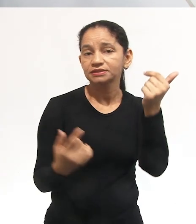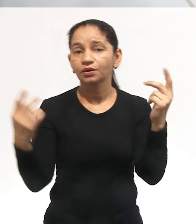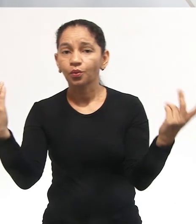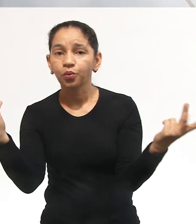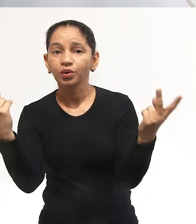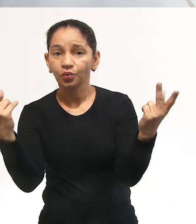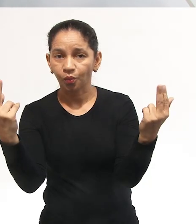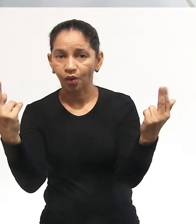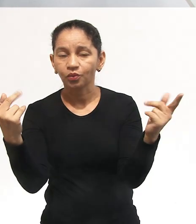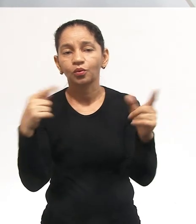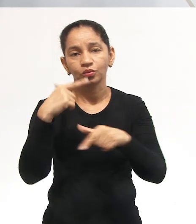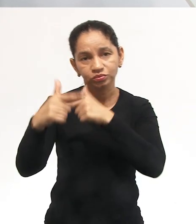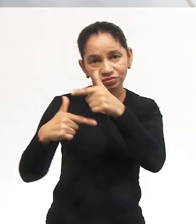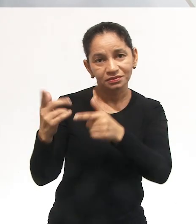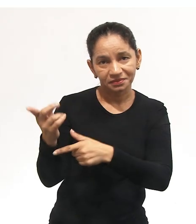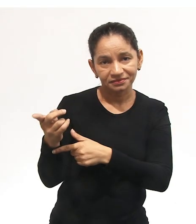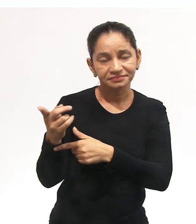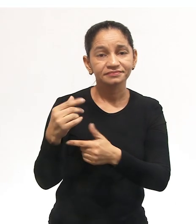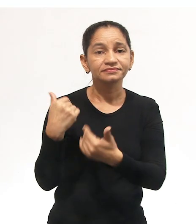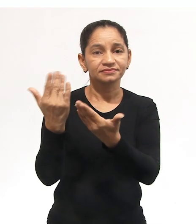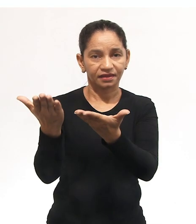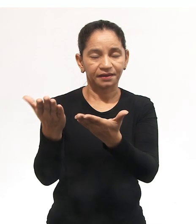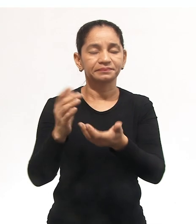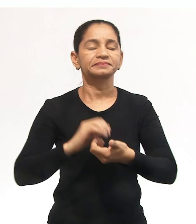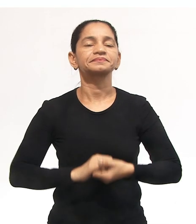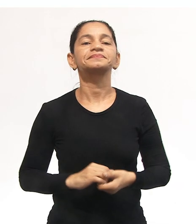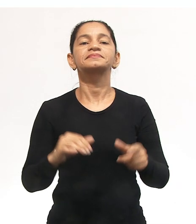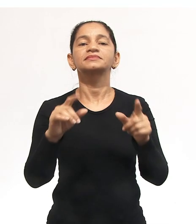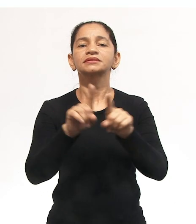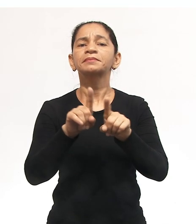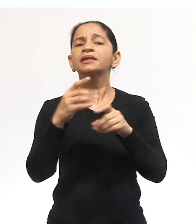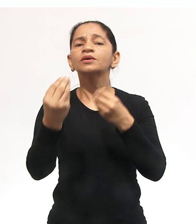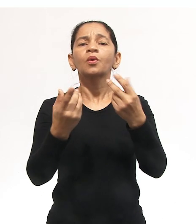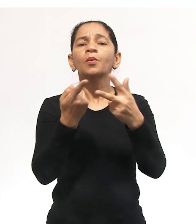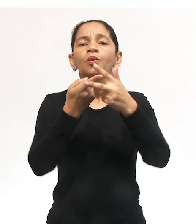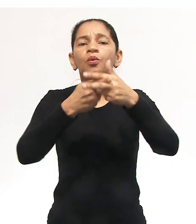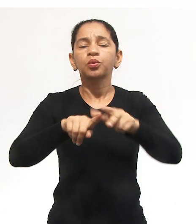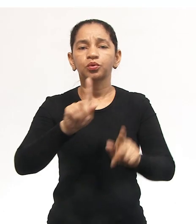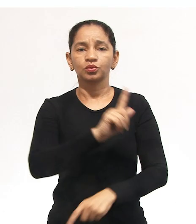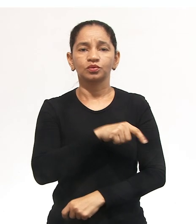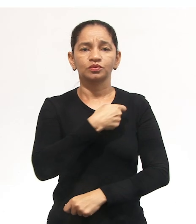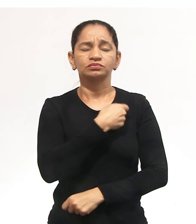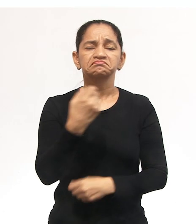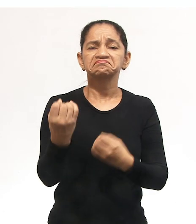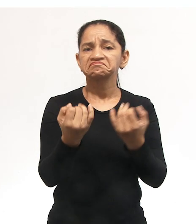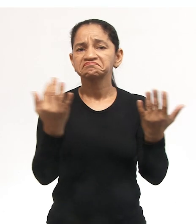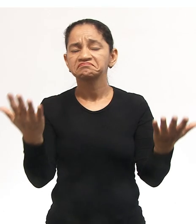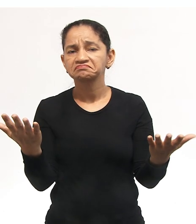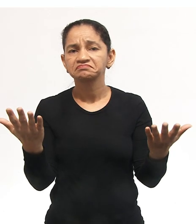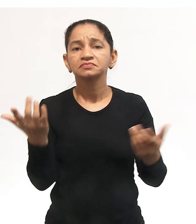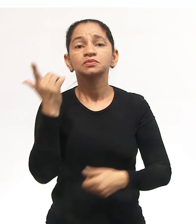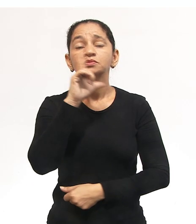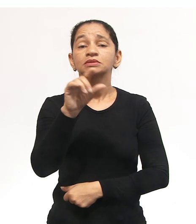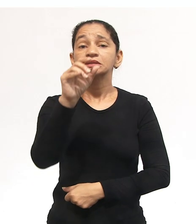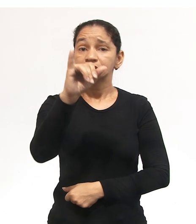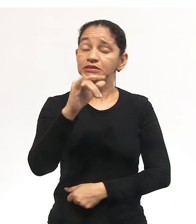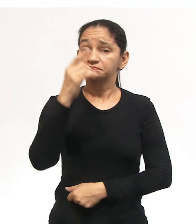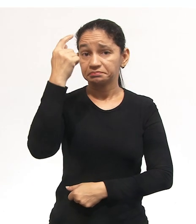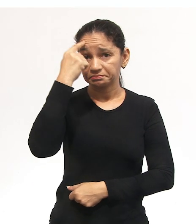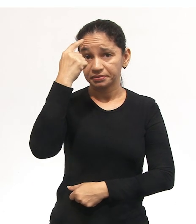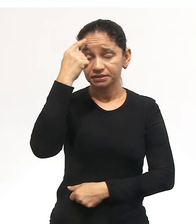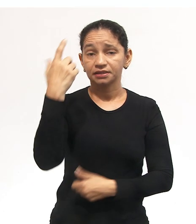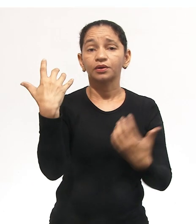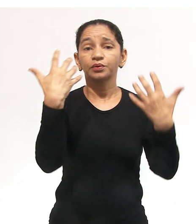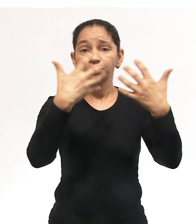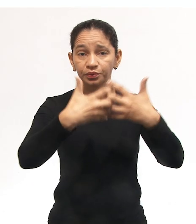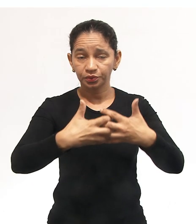né? Ou a respectiva receita. Limitações de empenho ainda e ajustes fiscais. Haverá exceções para limitações de empenhos quando se